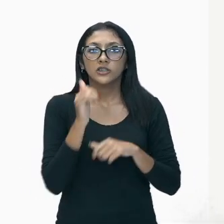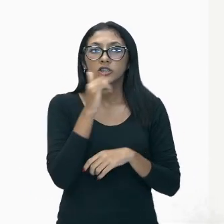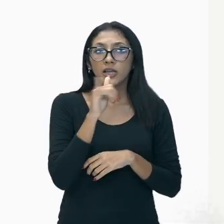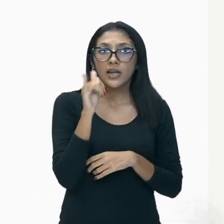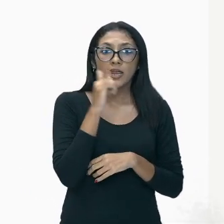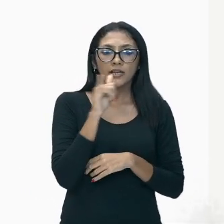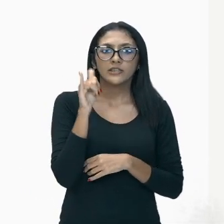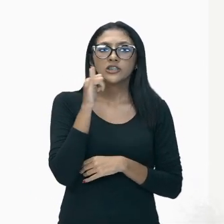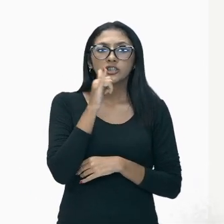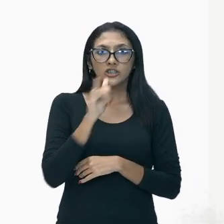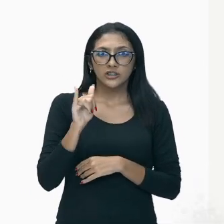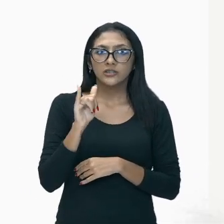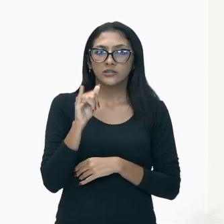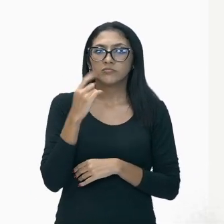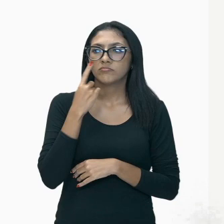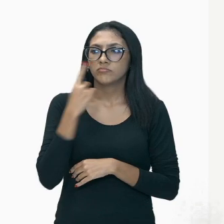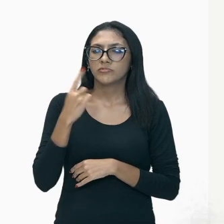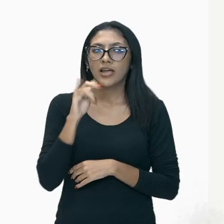elétrica, vejam aí,